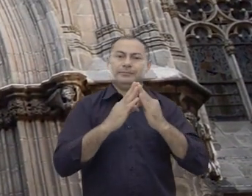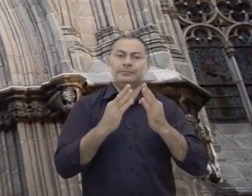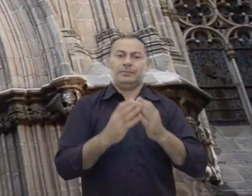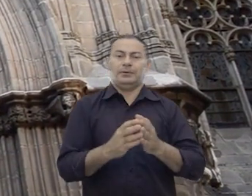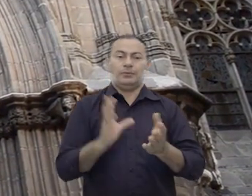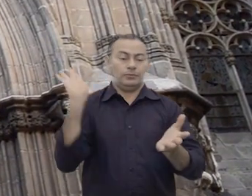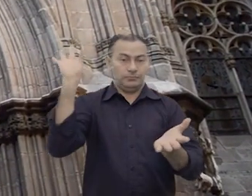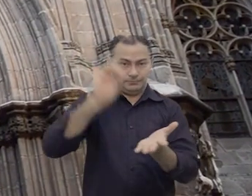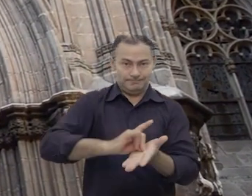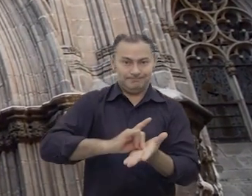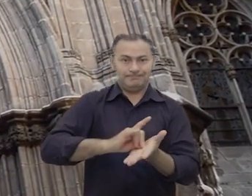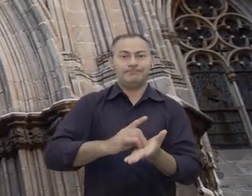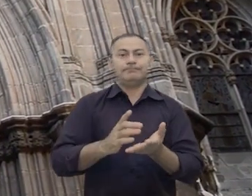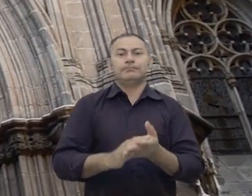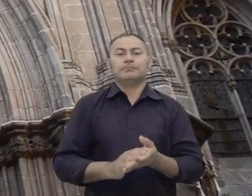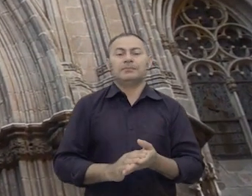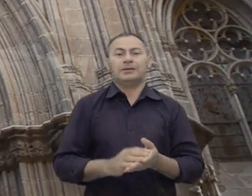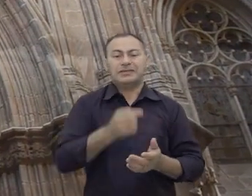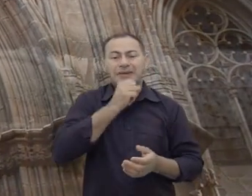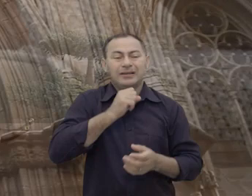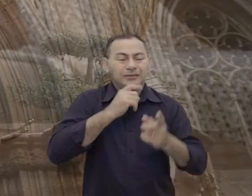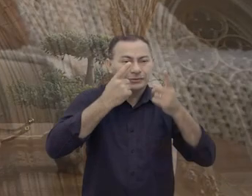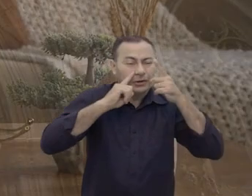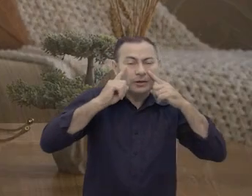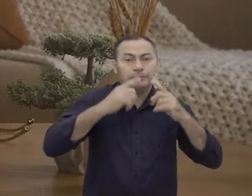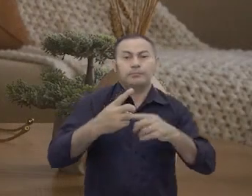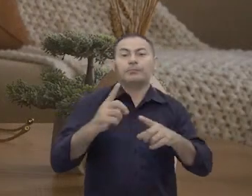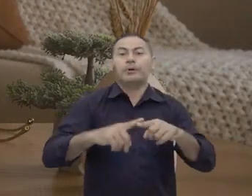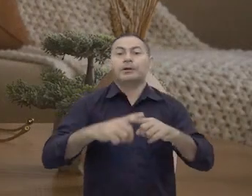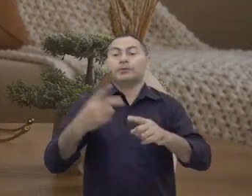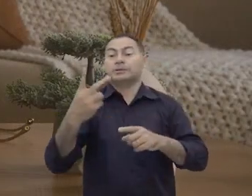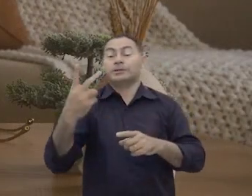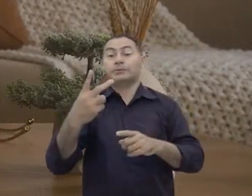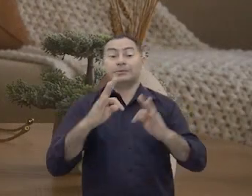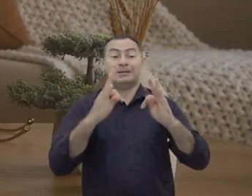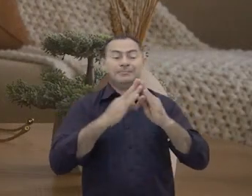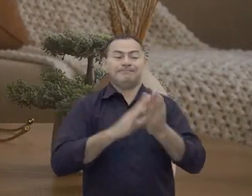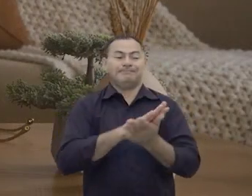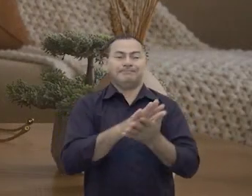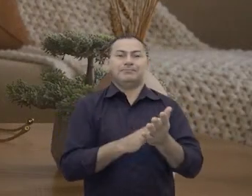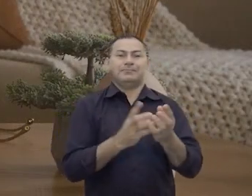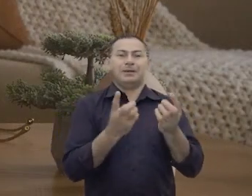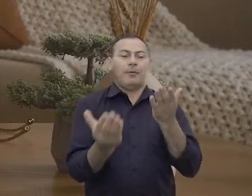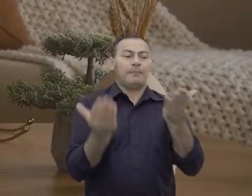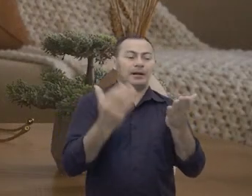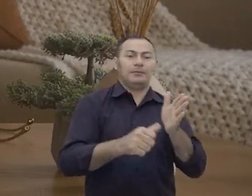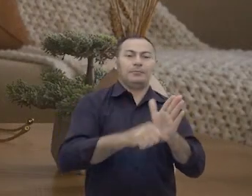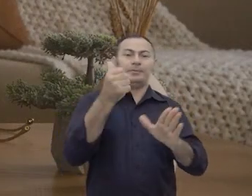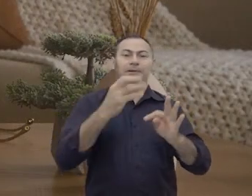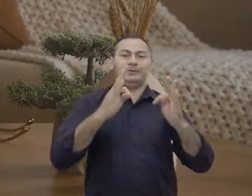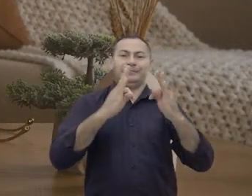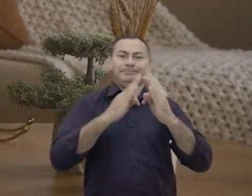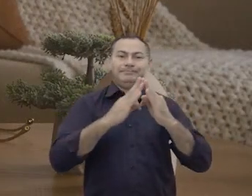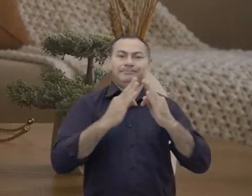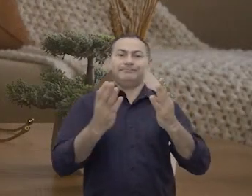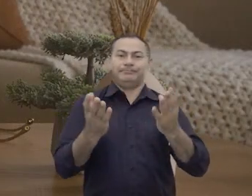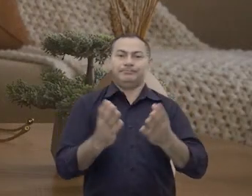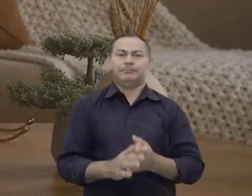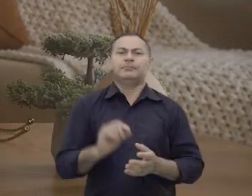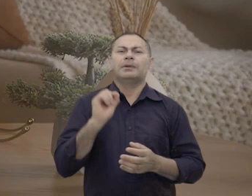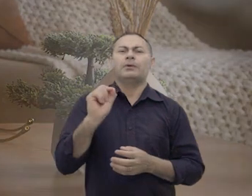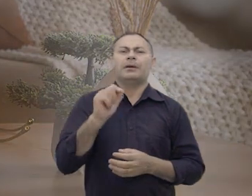primeiro templo, o original. Eles choraram porque o segundo templo não era nada comparado ao